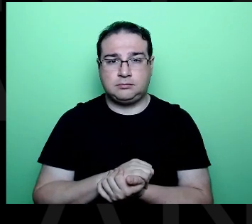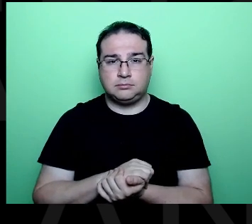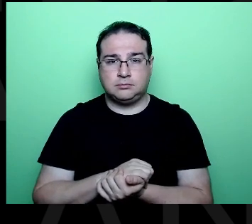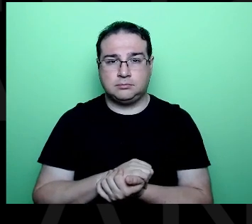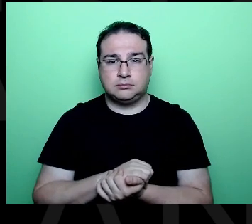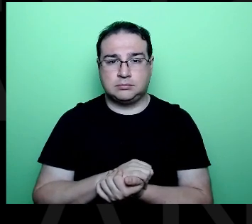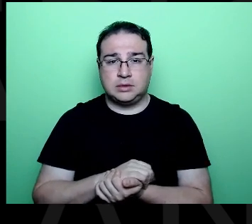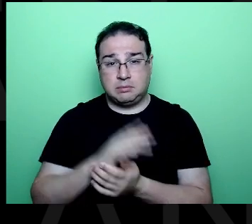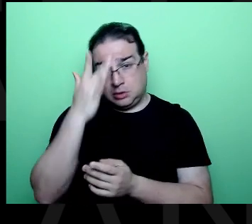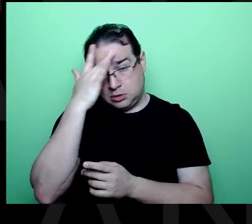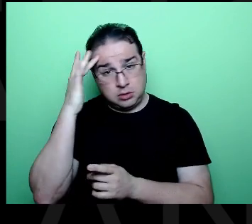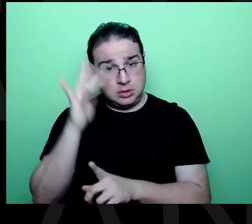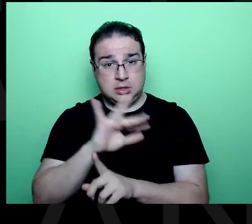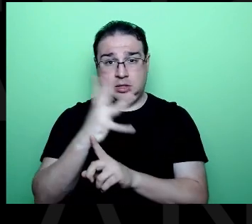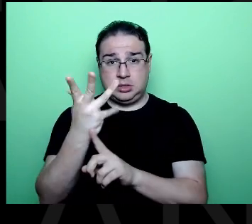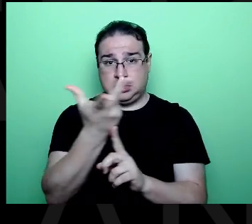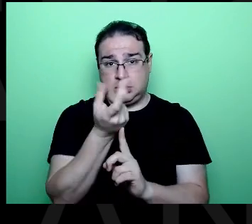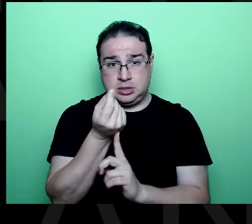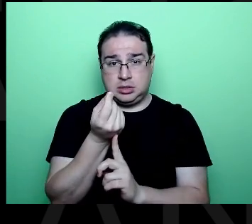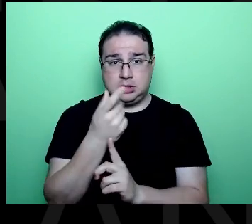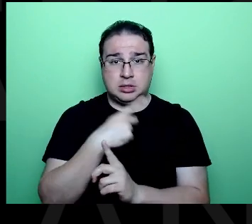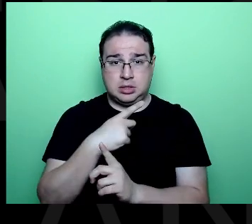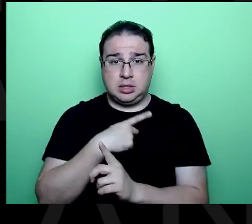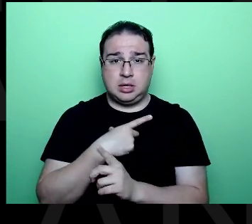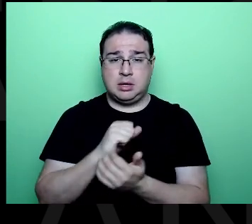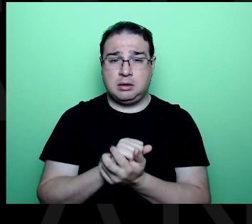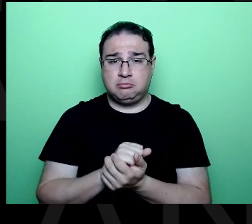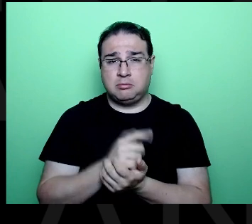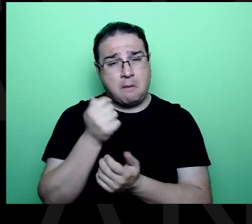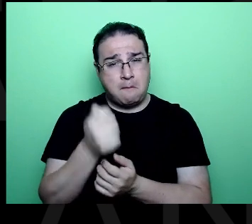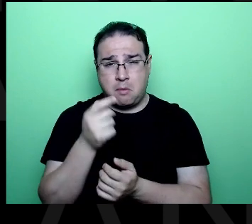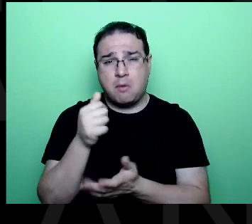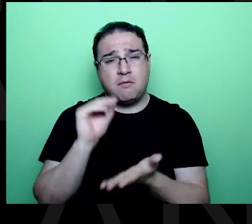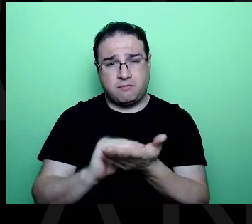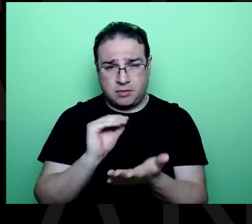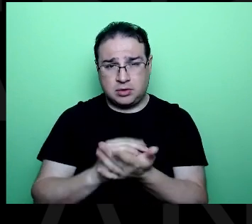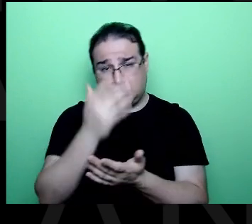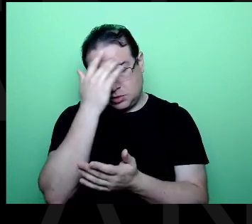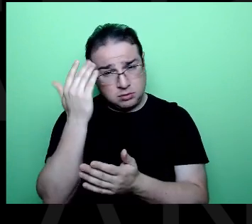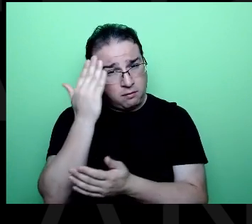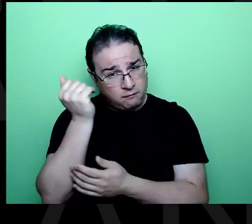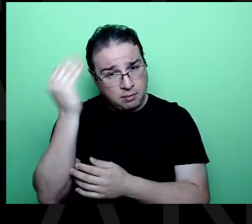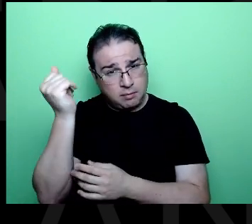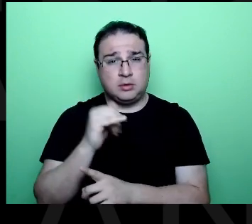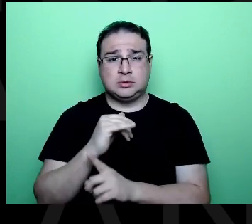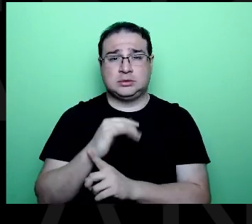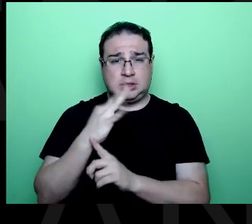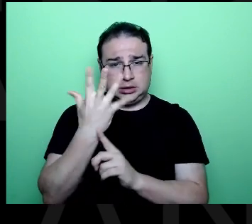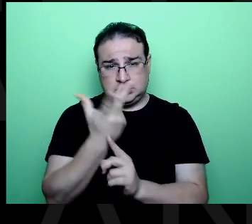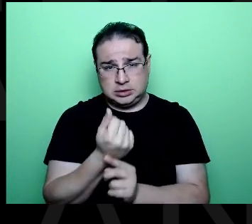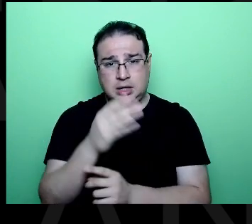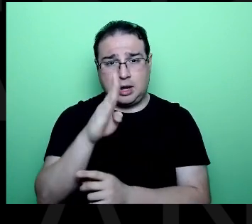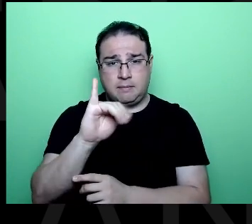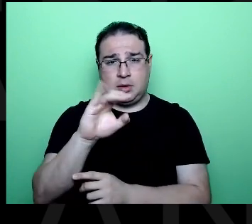biografias de artistas, há poucas. Eu acho que é uma coisa que